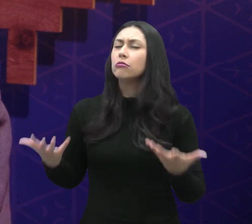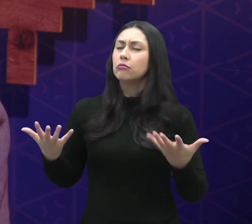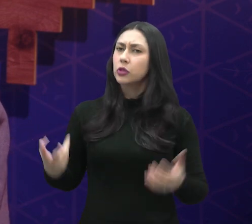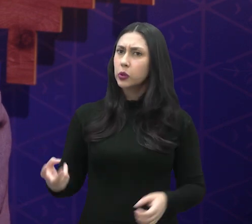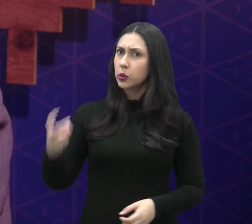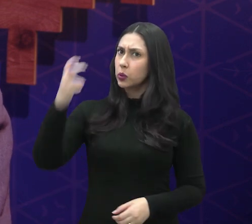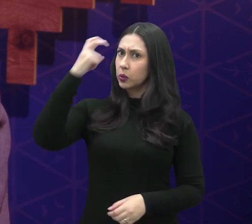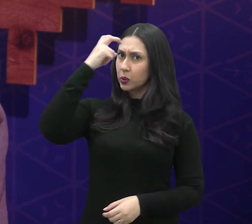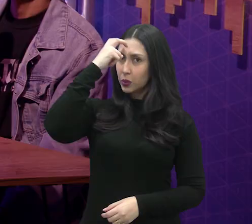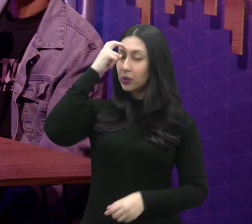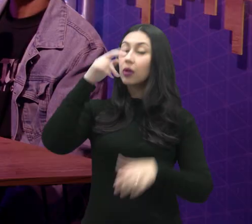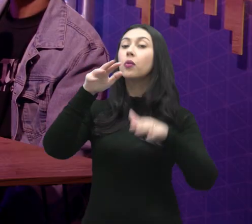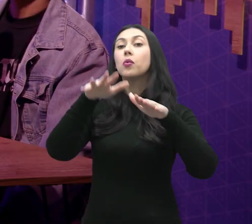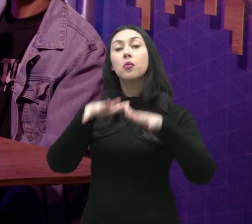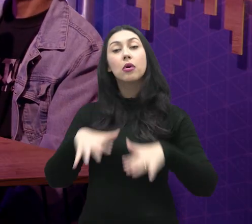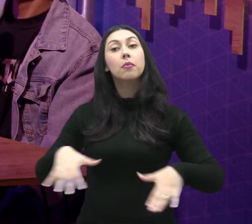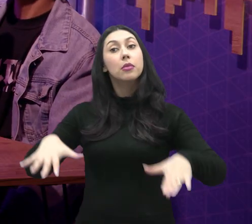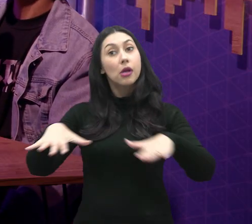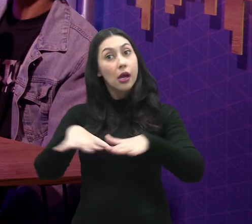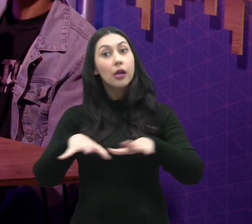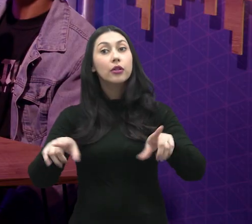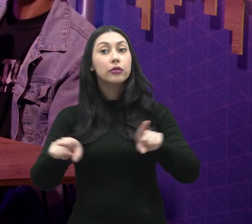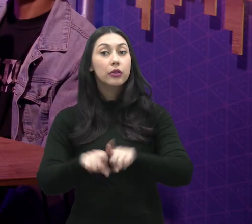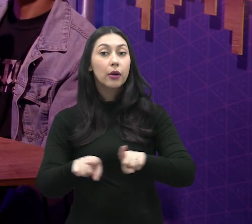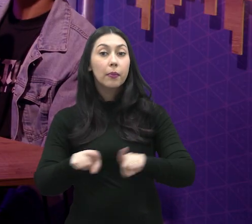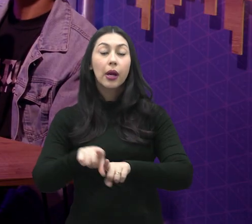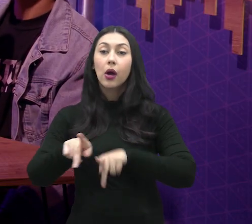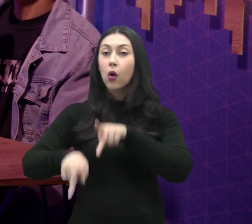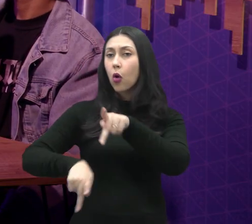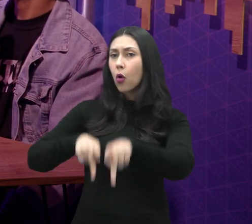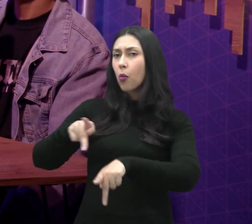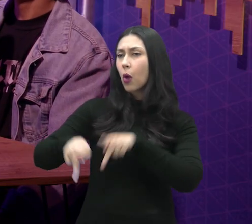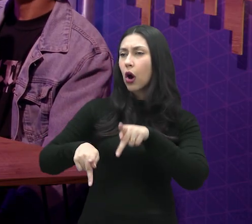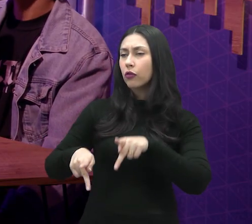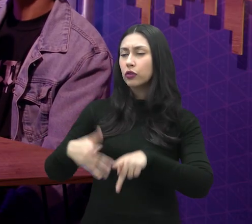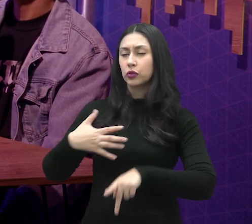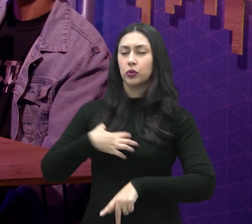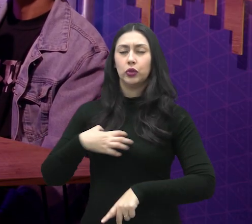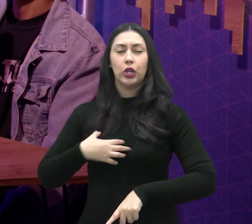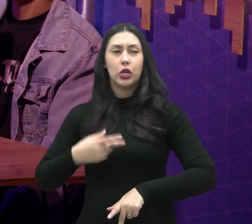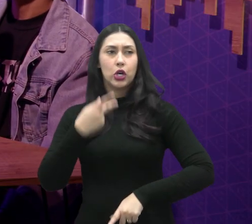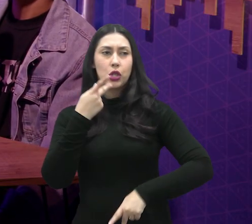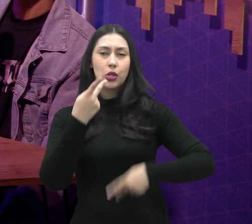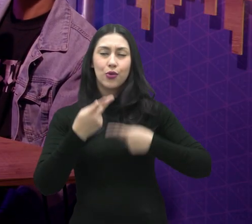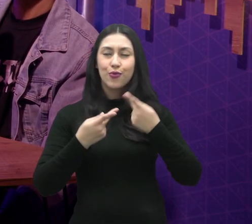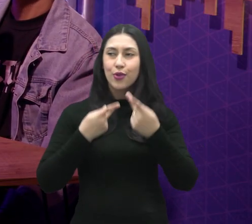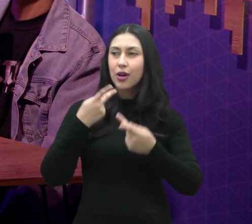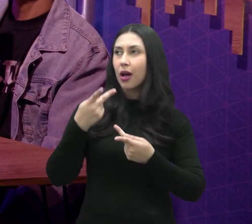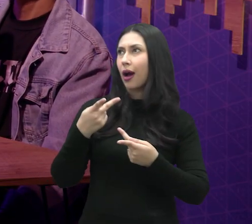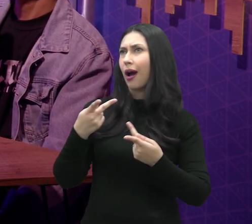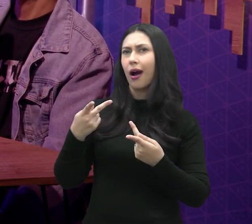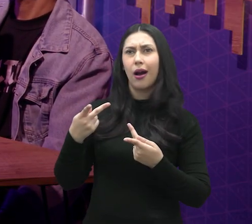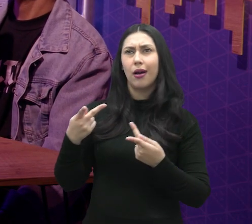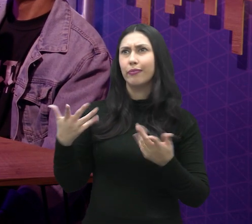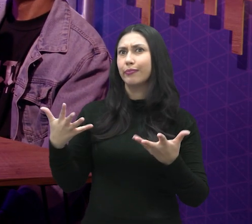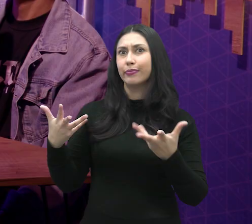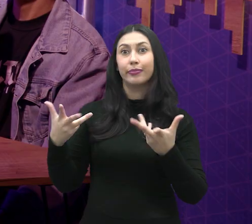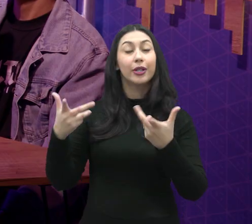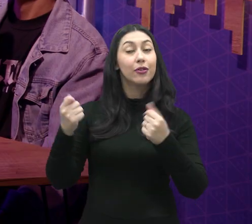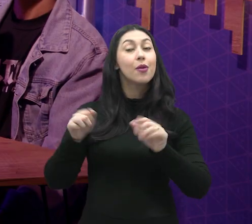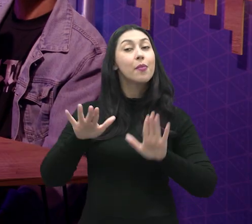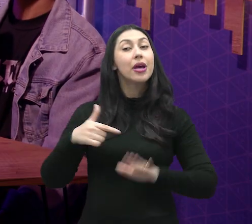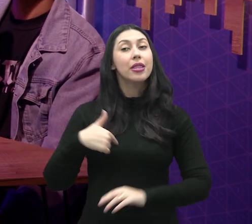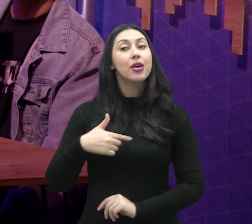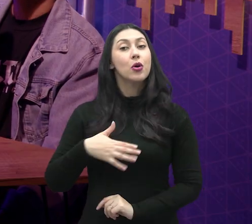todo aquele ambiente, ou até as pessoas, né, através dos figurinos, das falas, eu acho tudo incrível, assim,